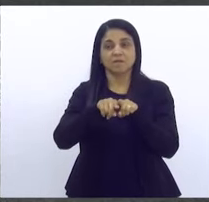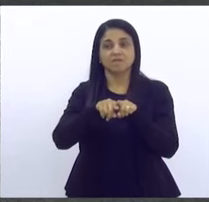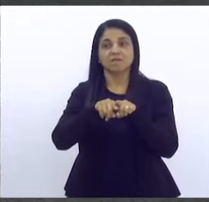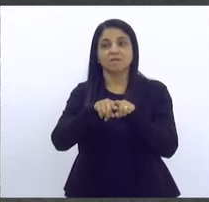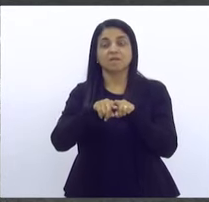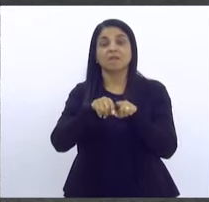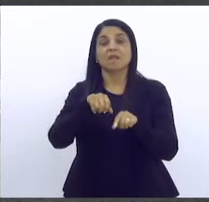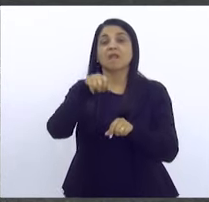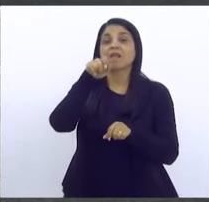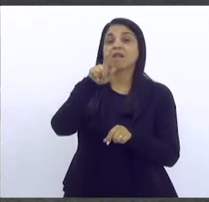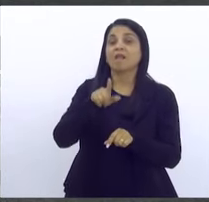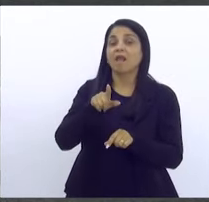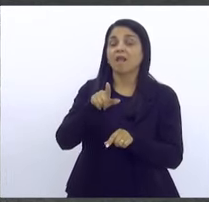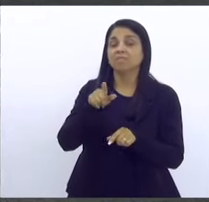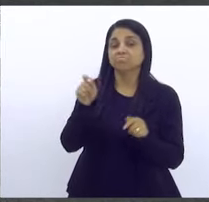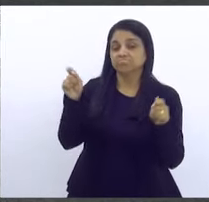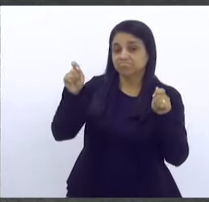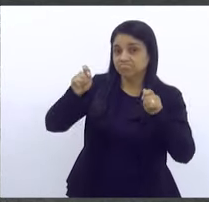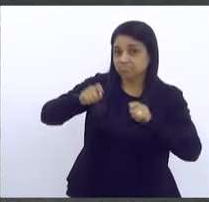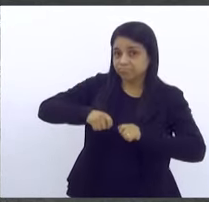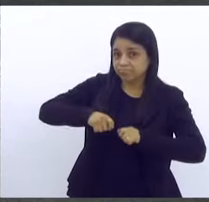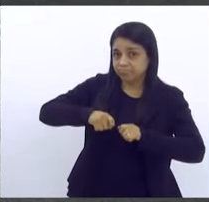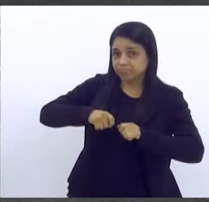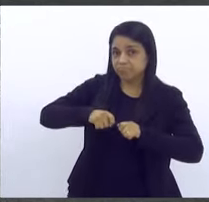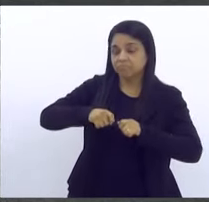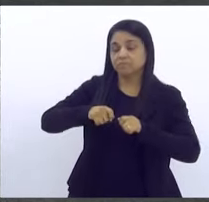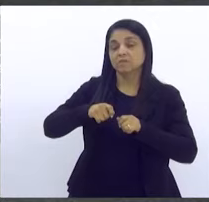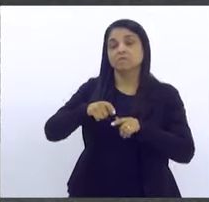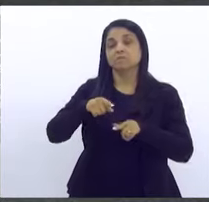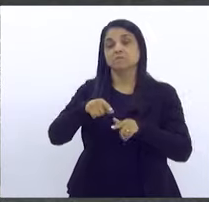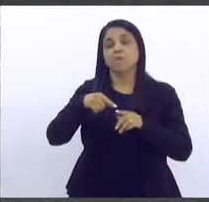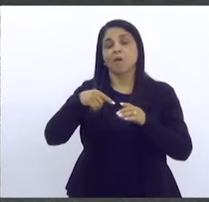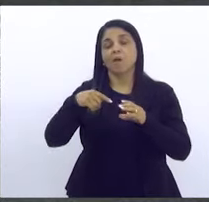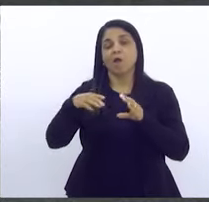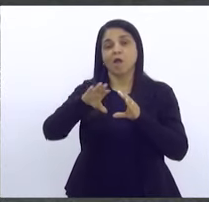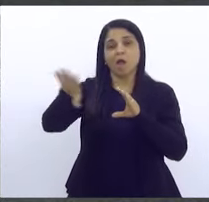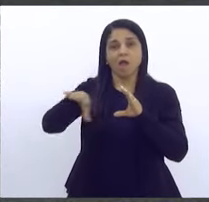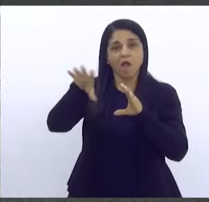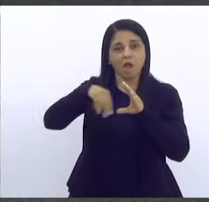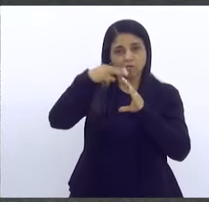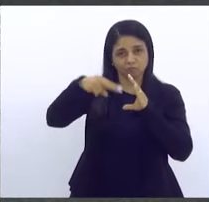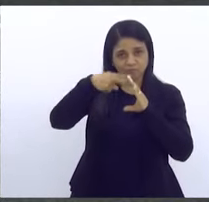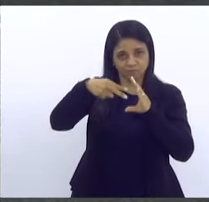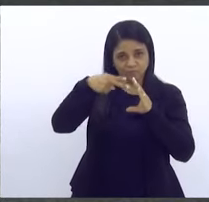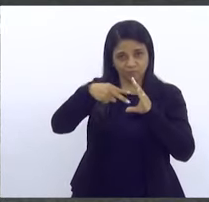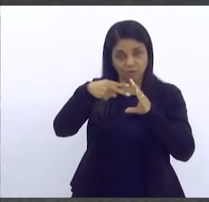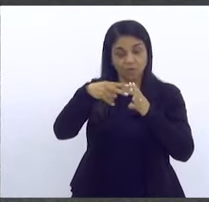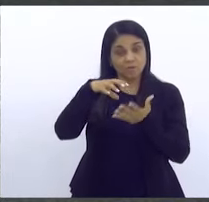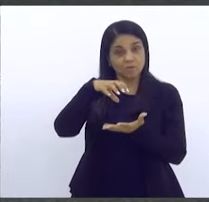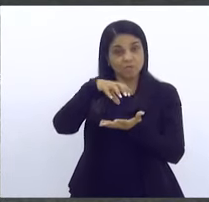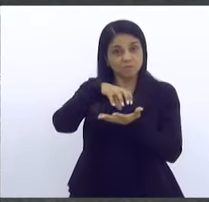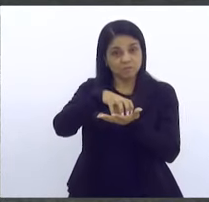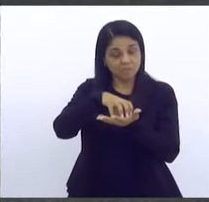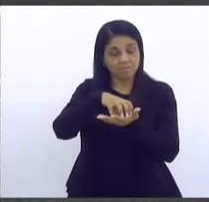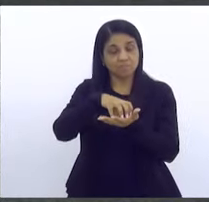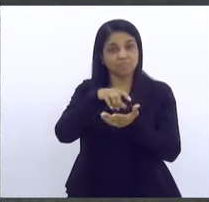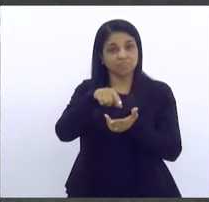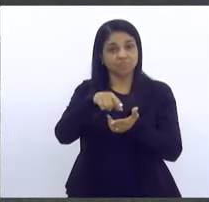qual vai ser o viés empregado numa determinada obra audiovisual. E o centro tem entregado